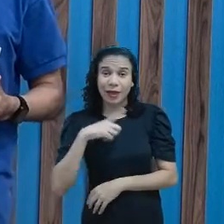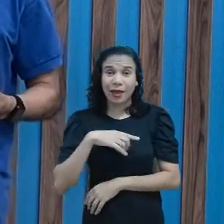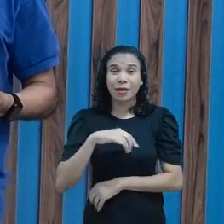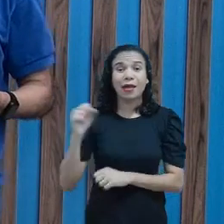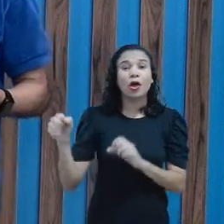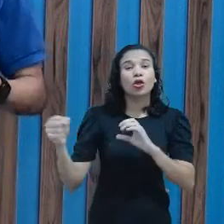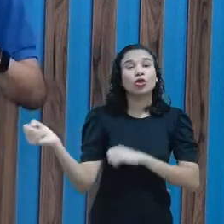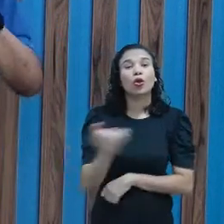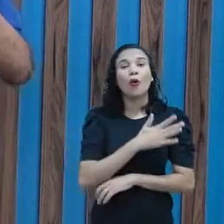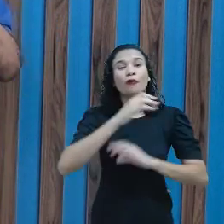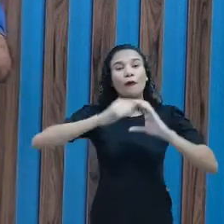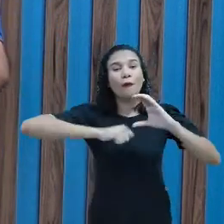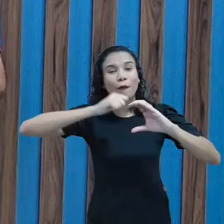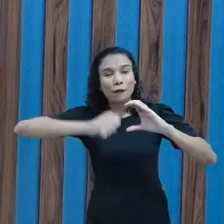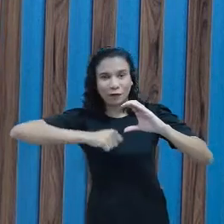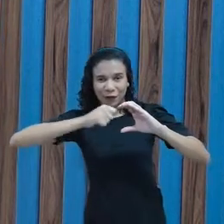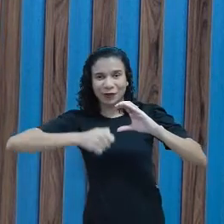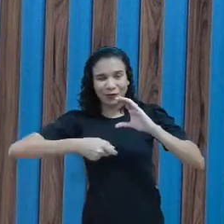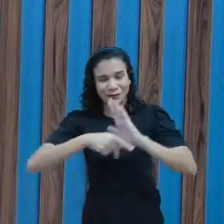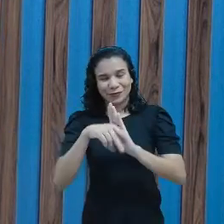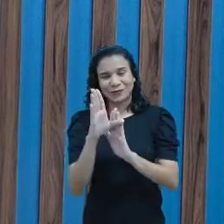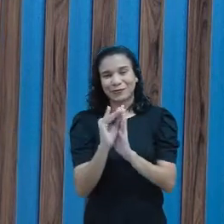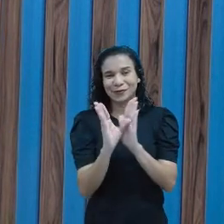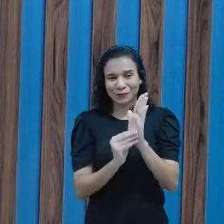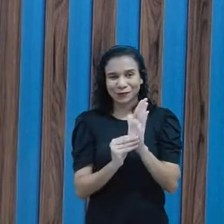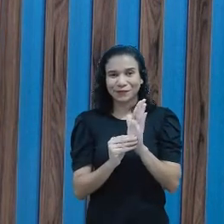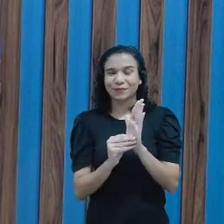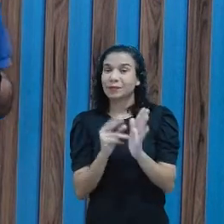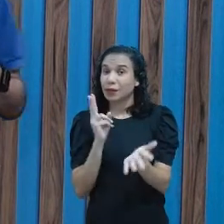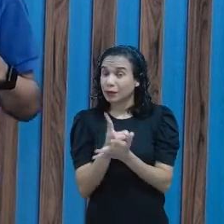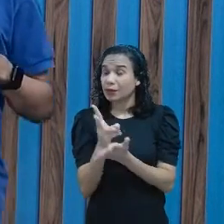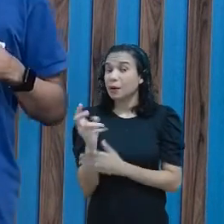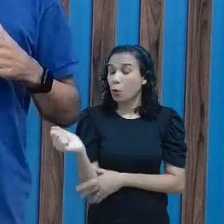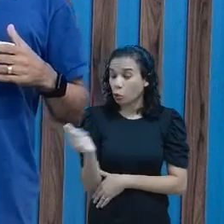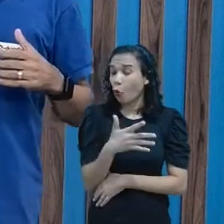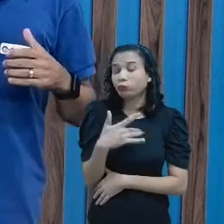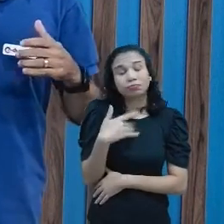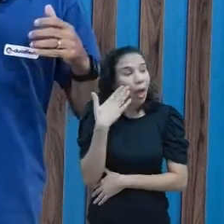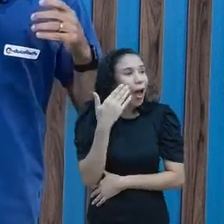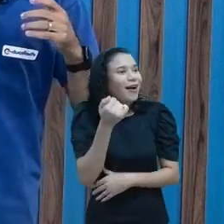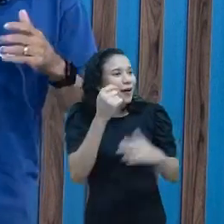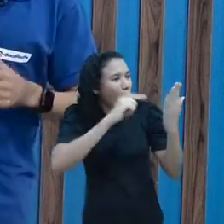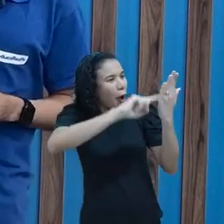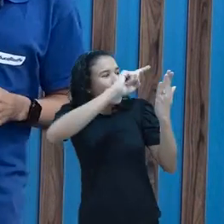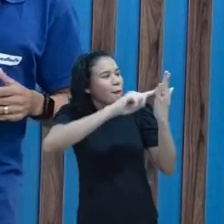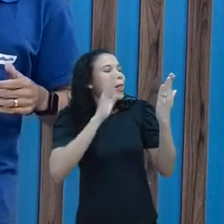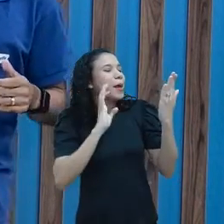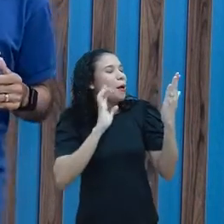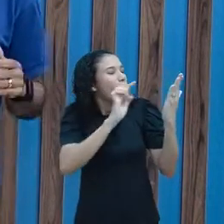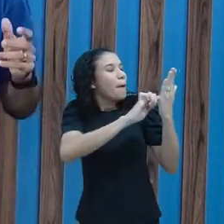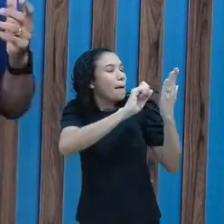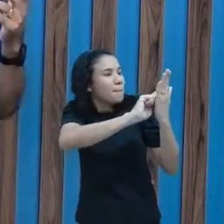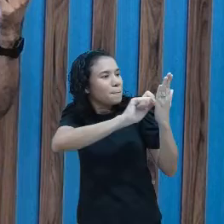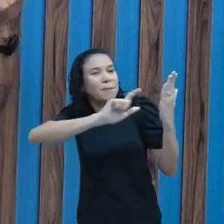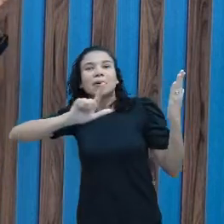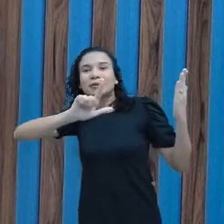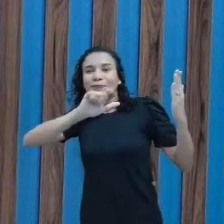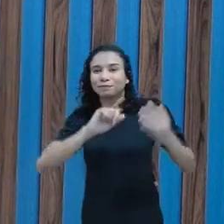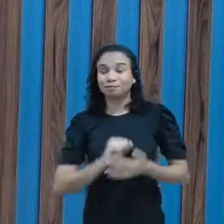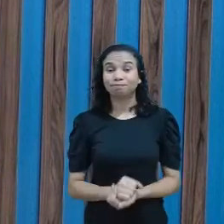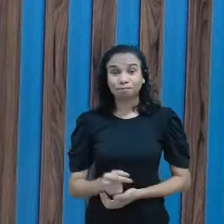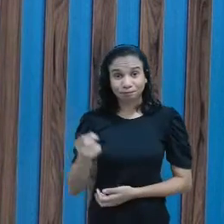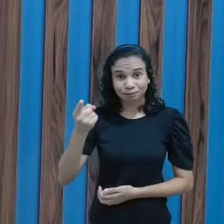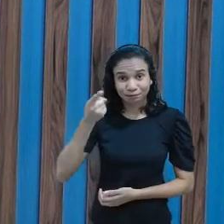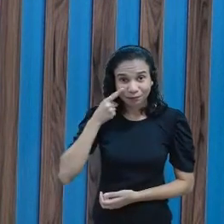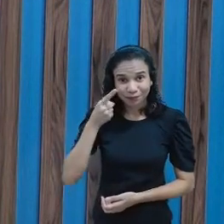informações necessárias a respeito desse conteúdo. Toda vez que lançar lá um vídeo, você já vai saber numa boa, sem problema nenhum.